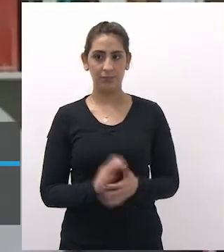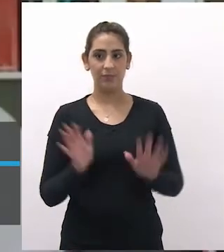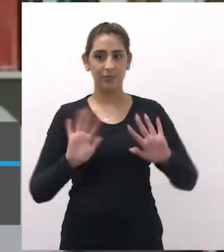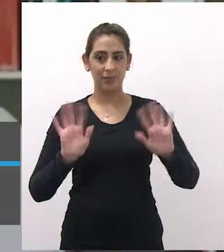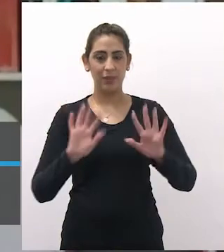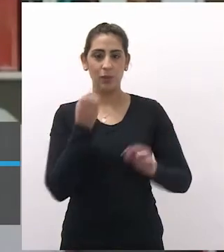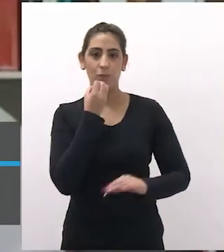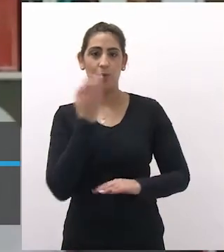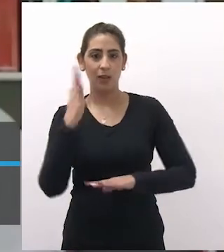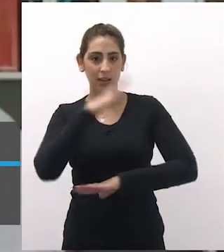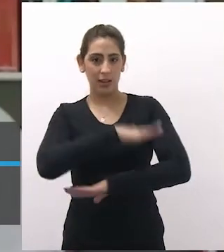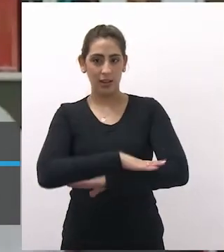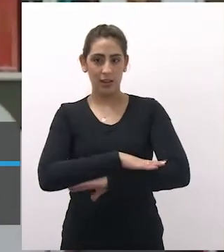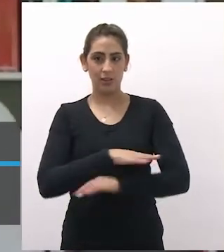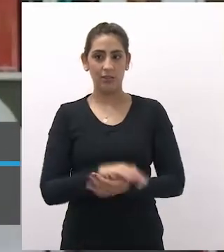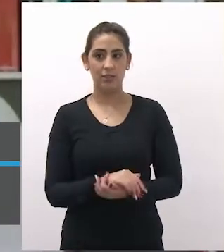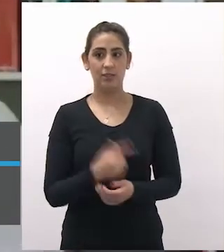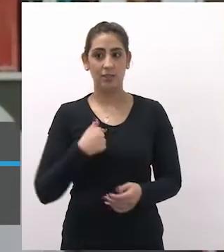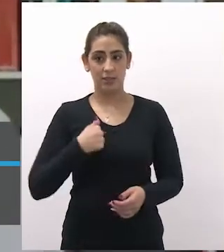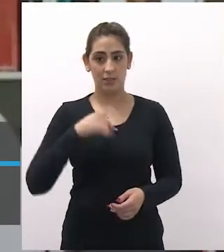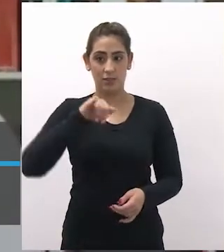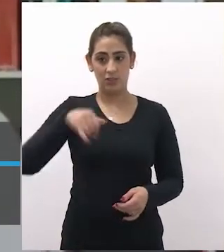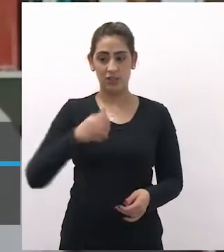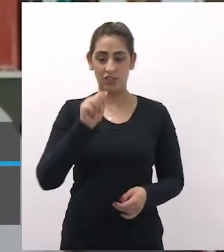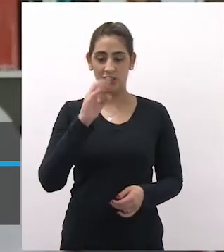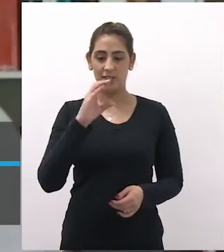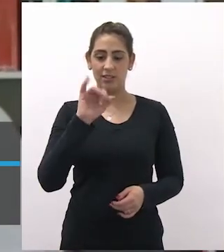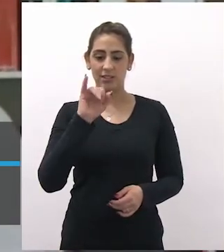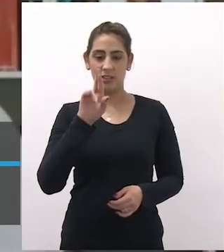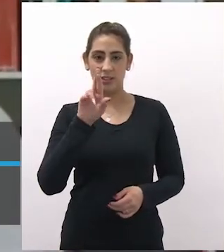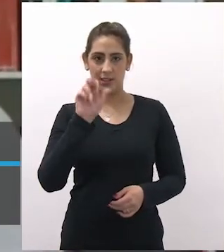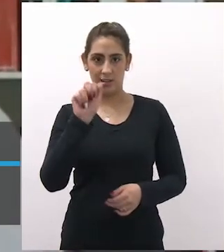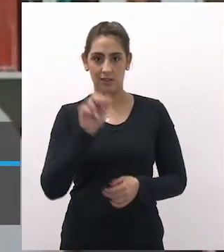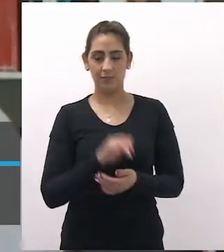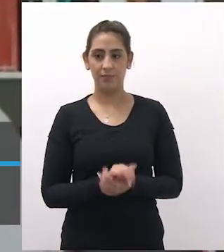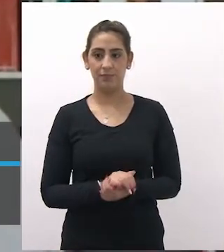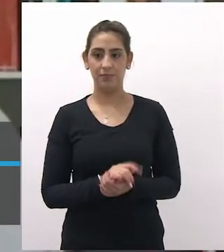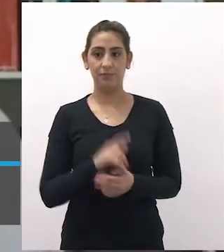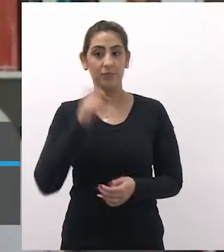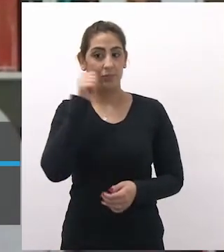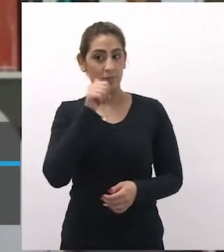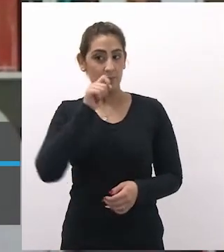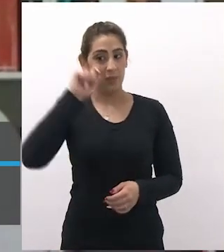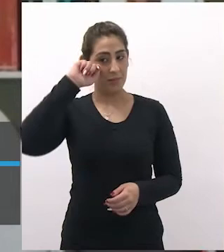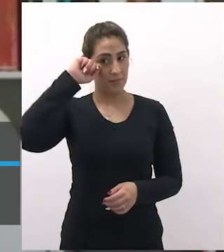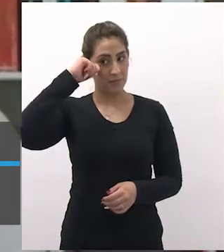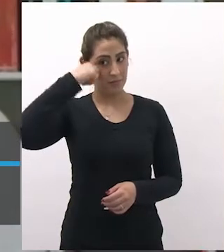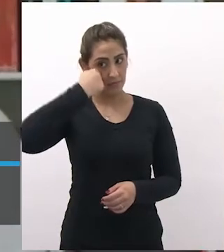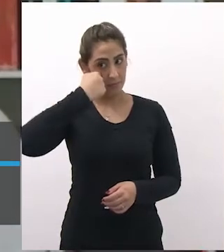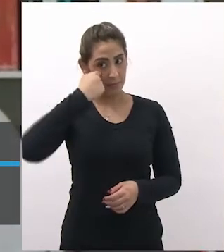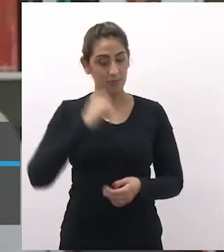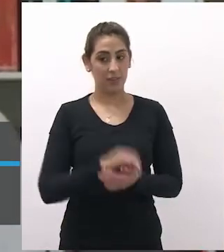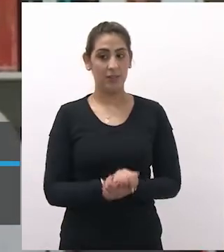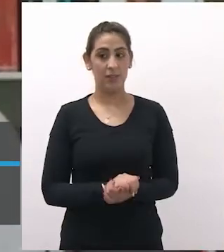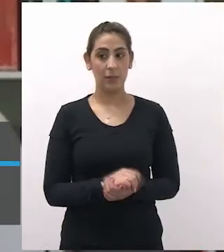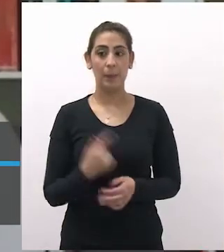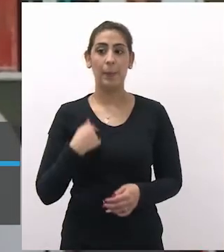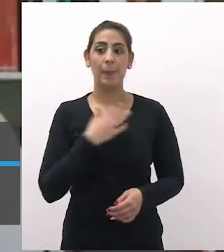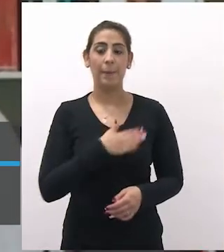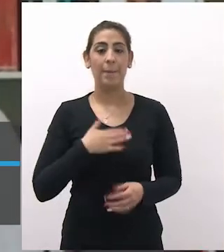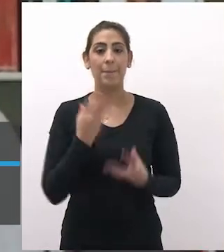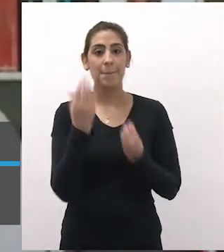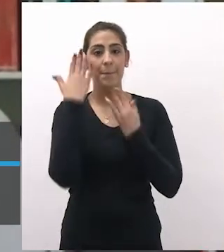Oi, boa tarde. Eu sou Jacira, mulher preta. Inicialmente, eu gostaria muito